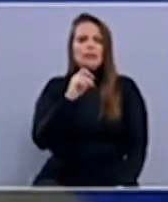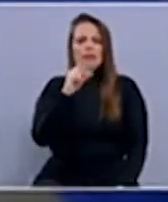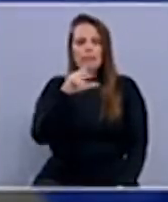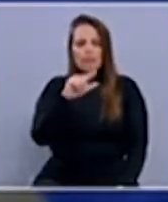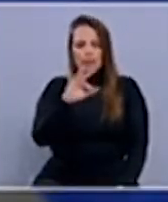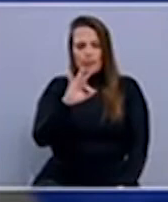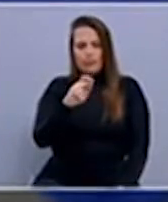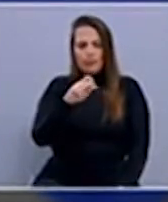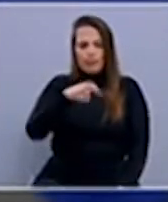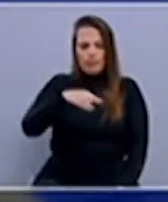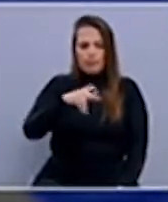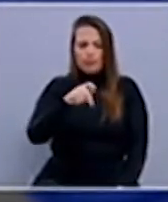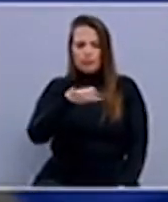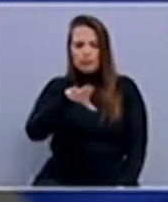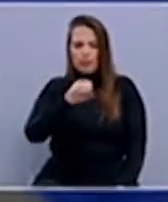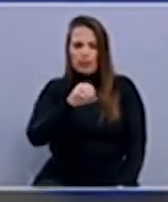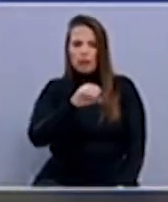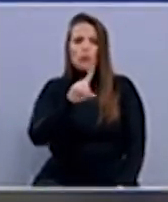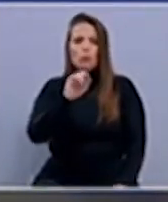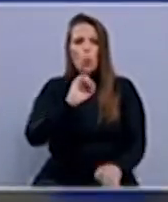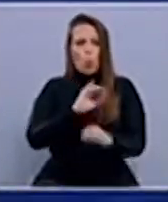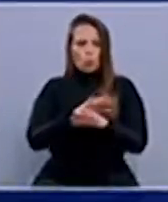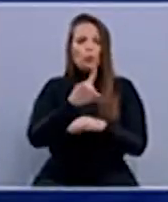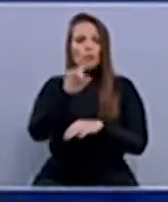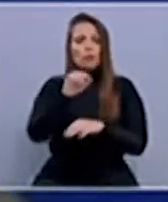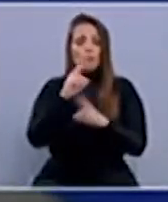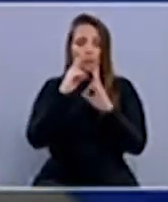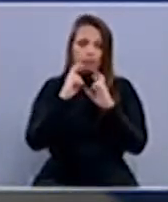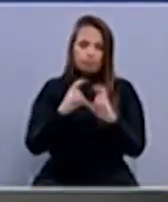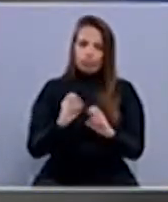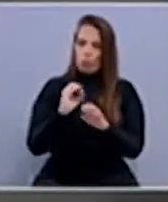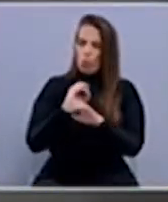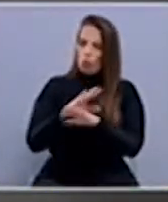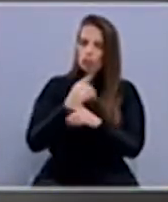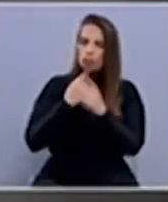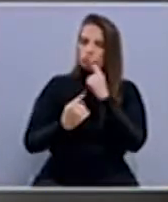estão a ser pesquisado os outros casos denunciados nos últimos dias